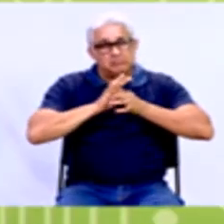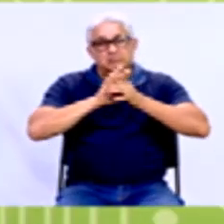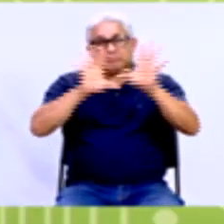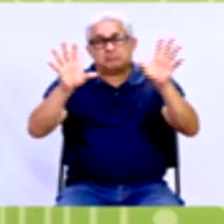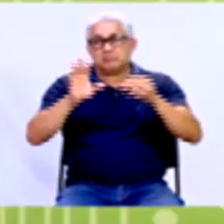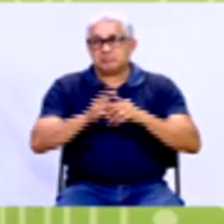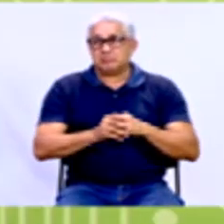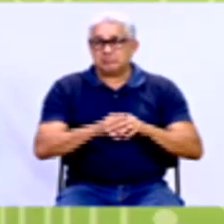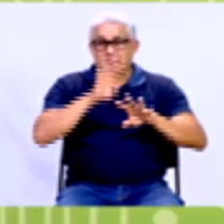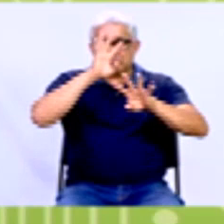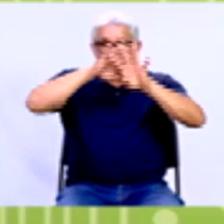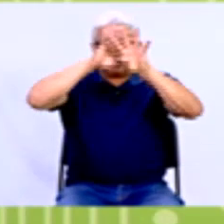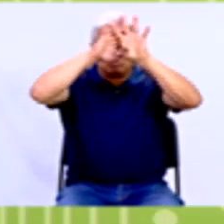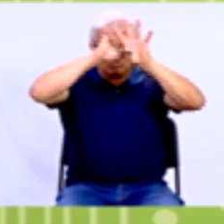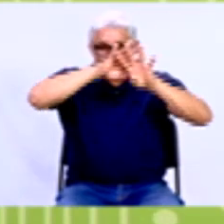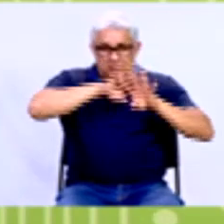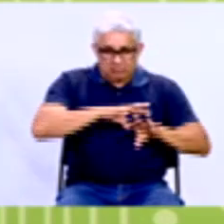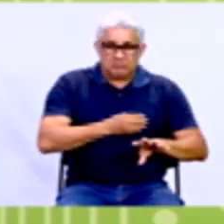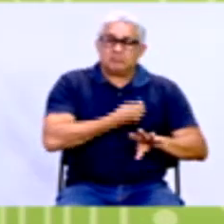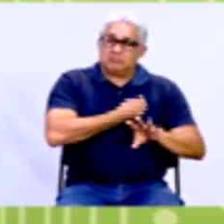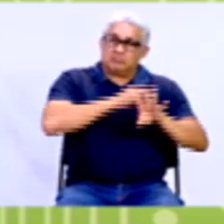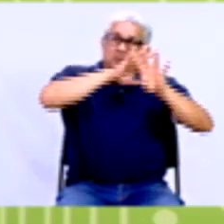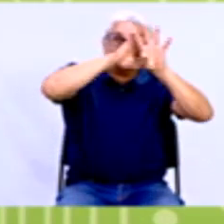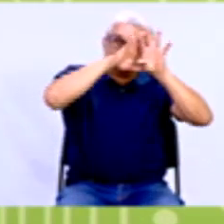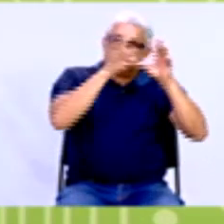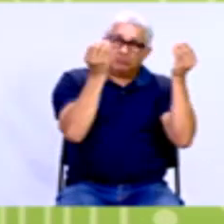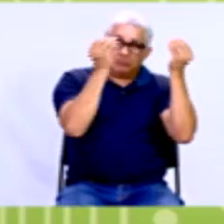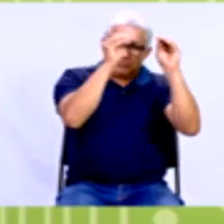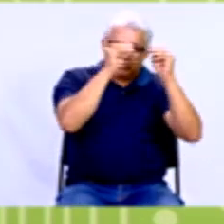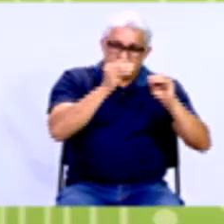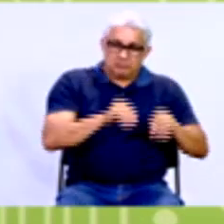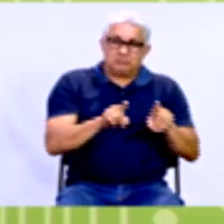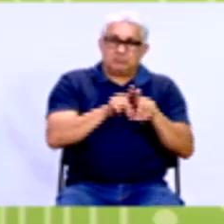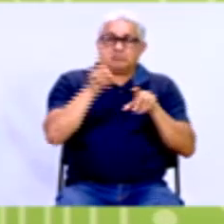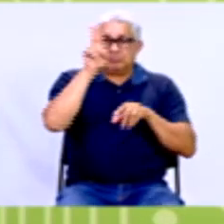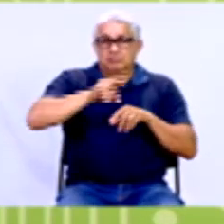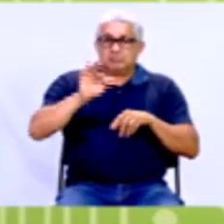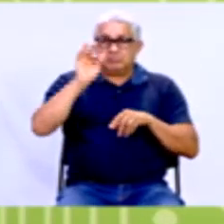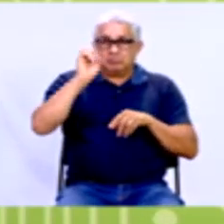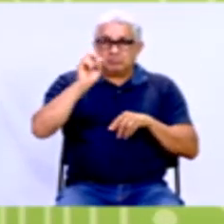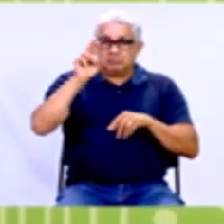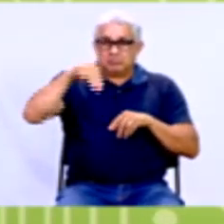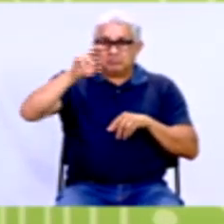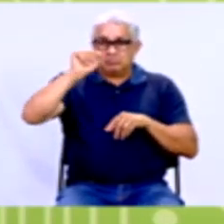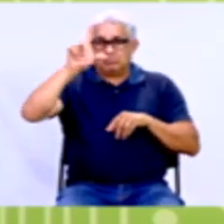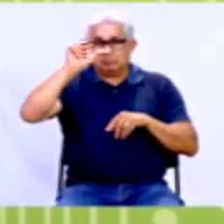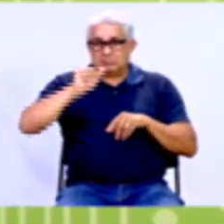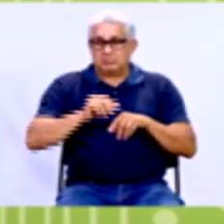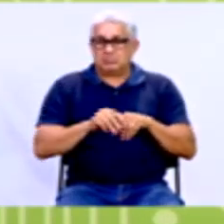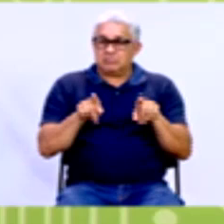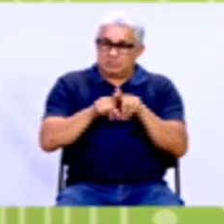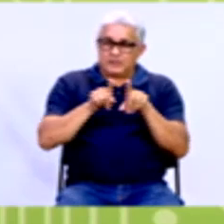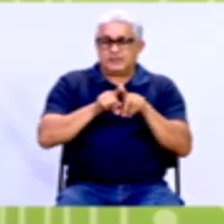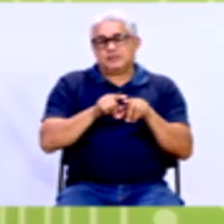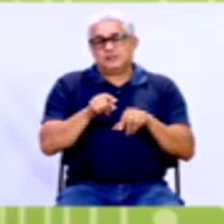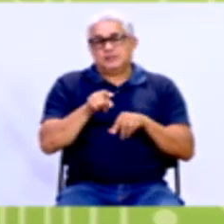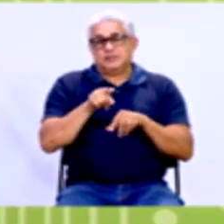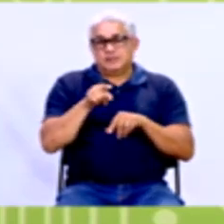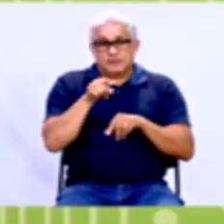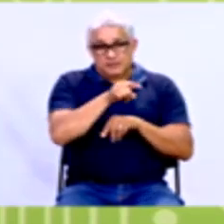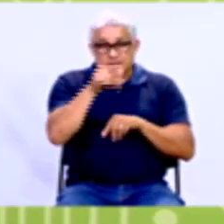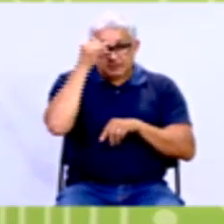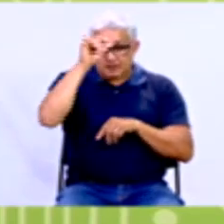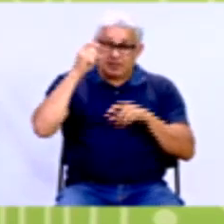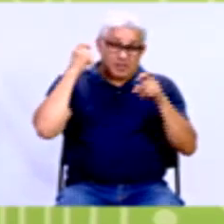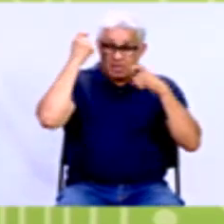que preencher a tabela, vai estar a tabela lá e quando tiver que usar a fórmula, também vai estar a fórmula lá. Então, para vocês não precisem